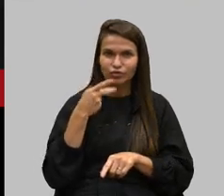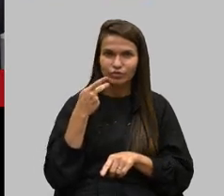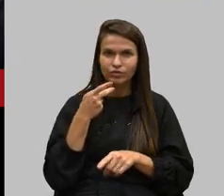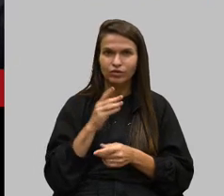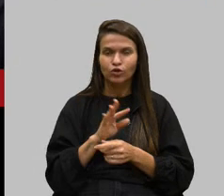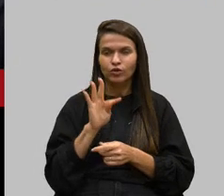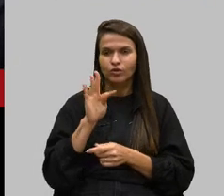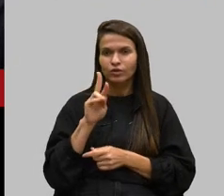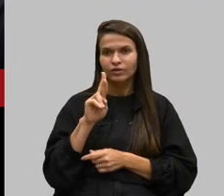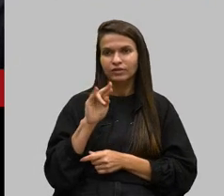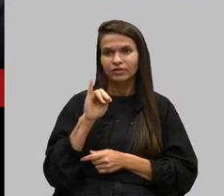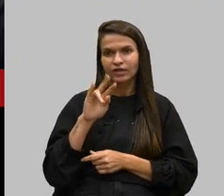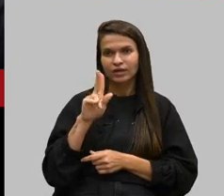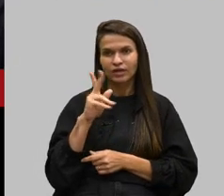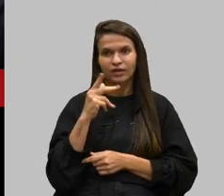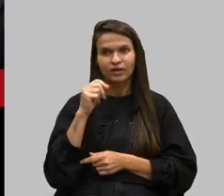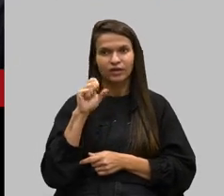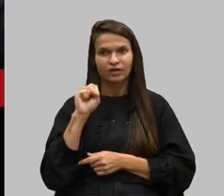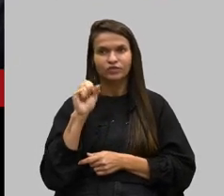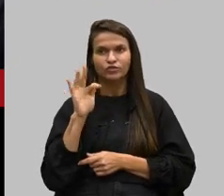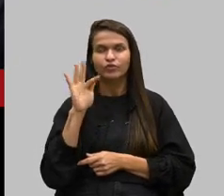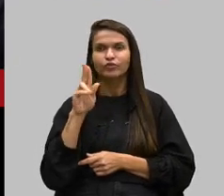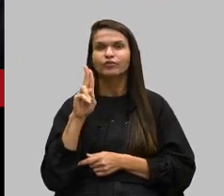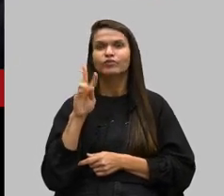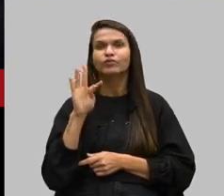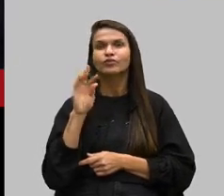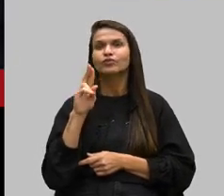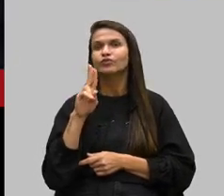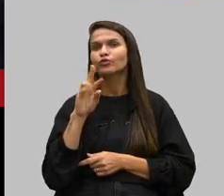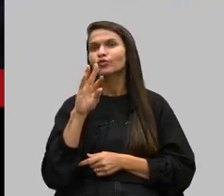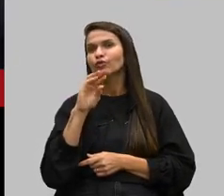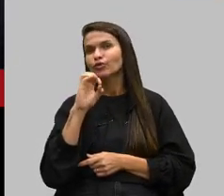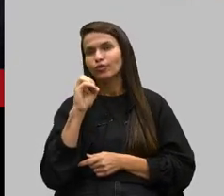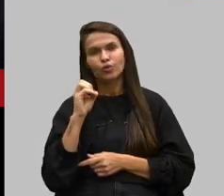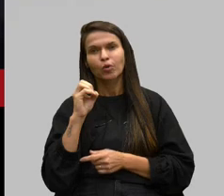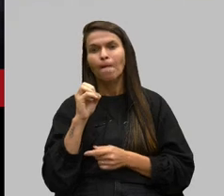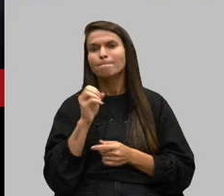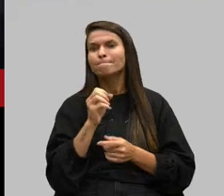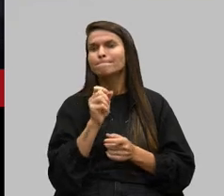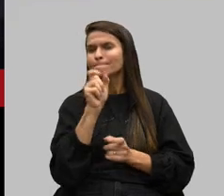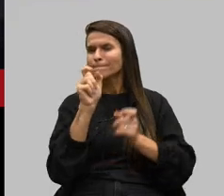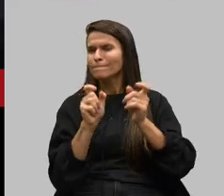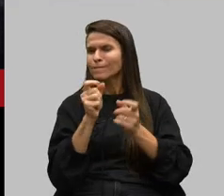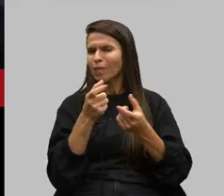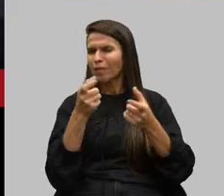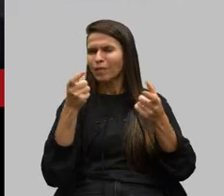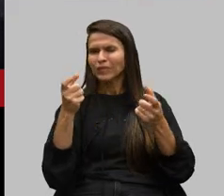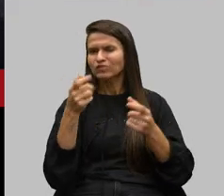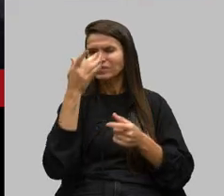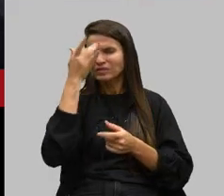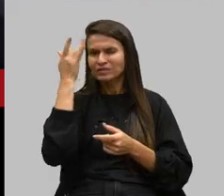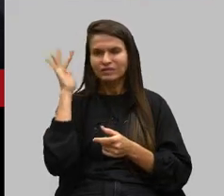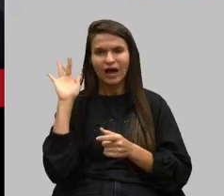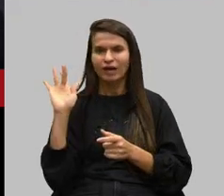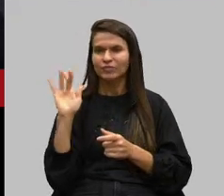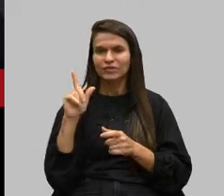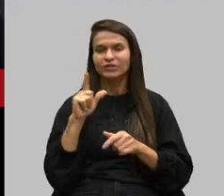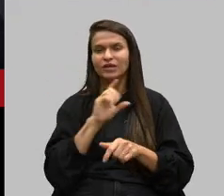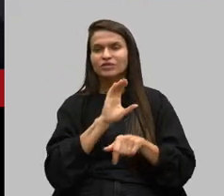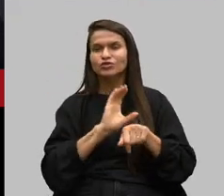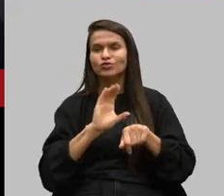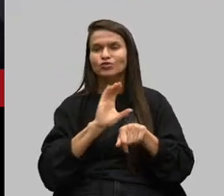Futuro Muitas pessoas não sabem que existe esses cursos técnicos totalmente gratuitos que já